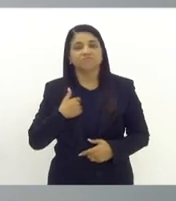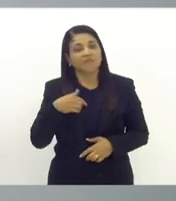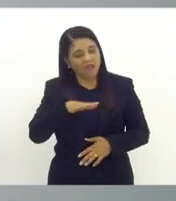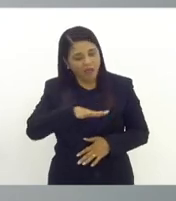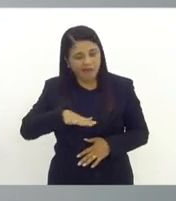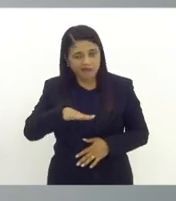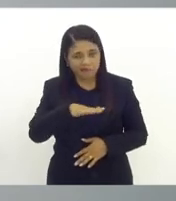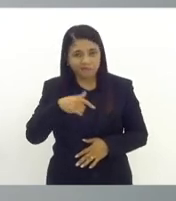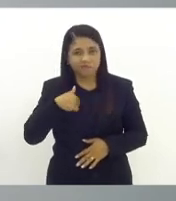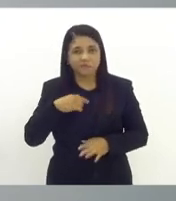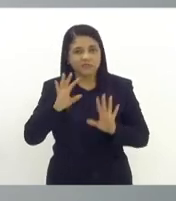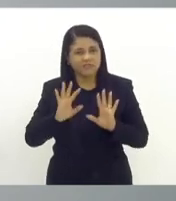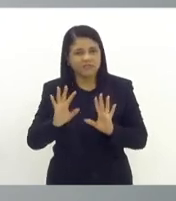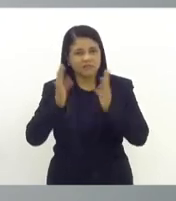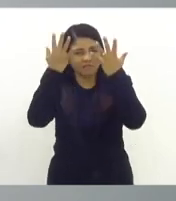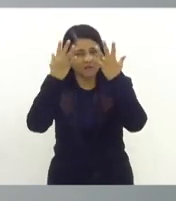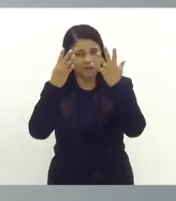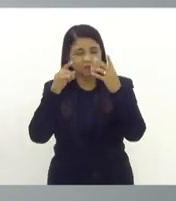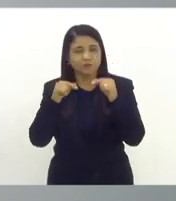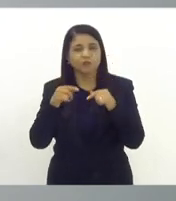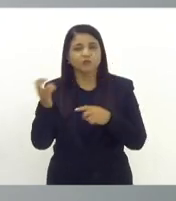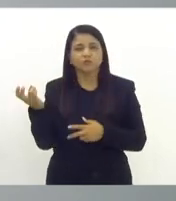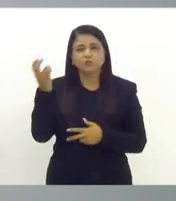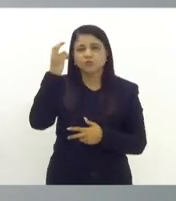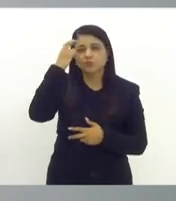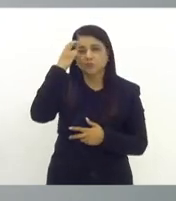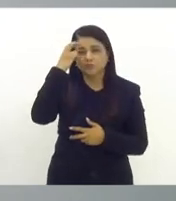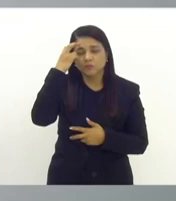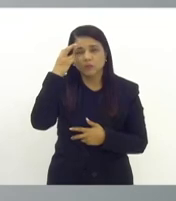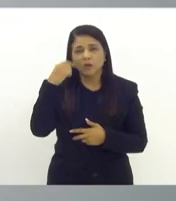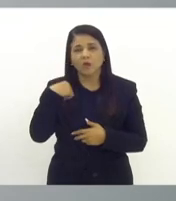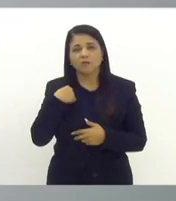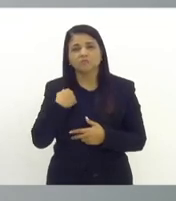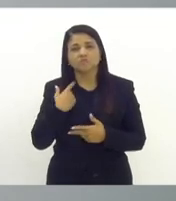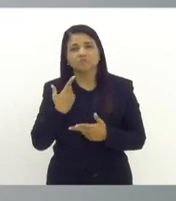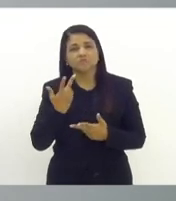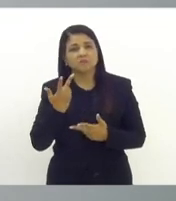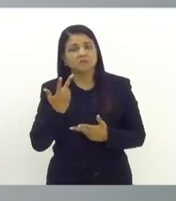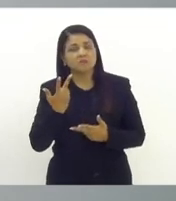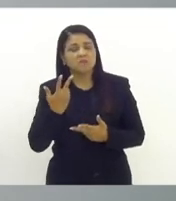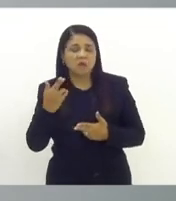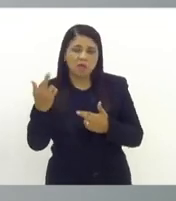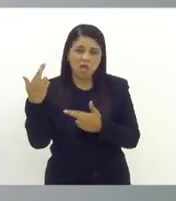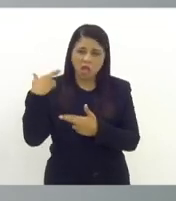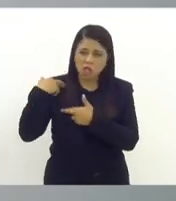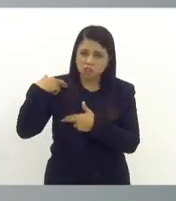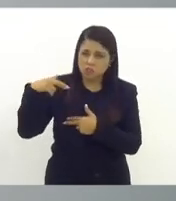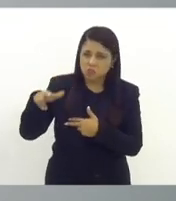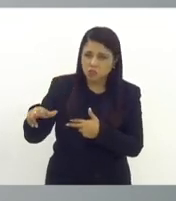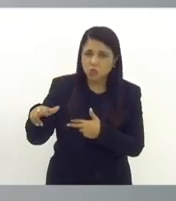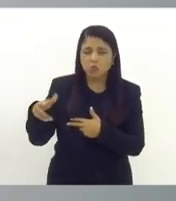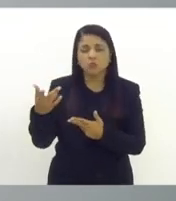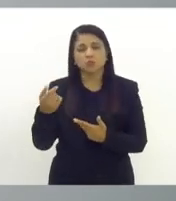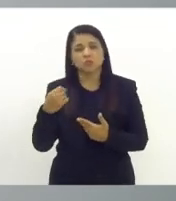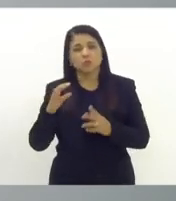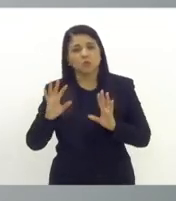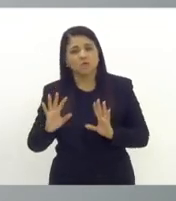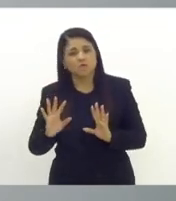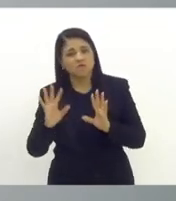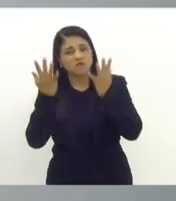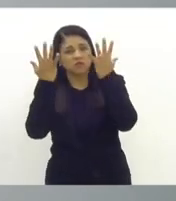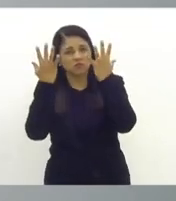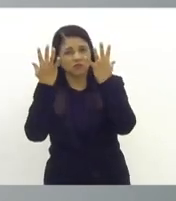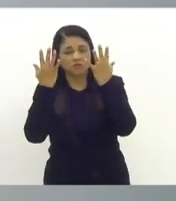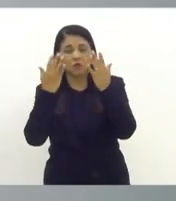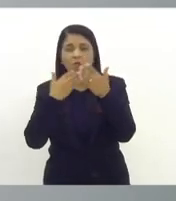esses eventos Essas manifestações culturais sejam de natureza religiosa seja de natureza Festiva ou seja